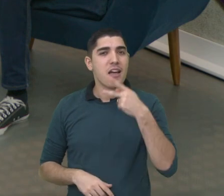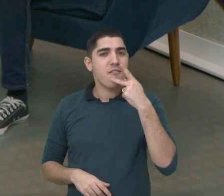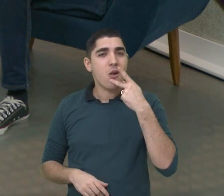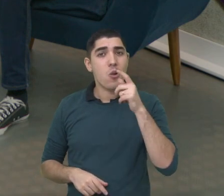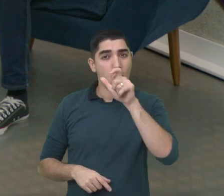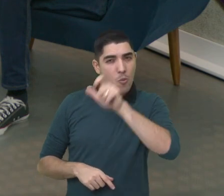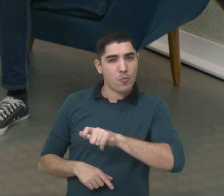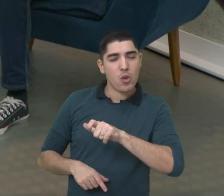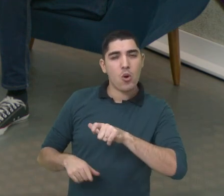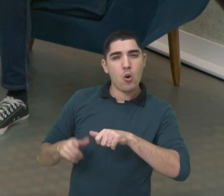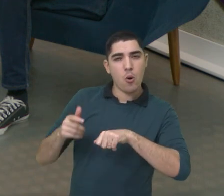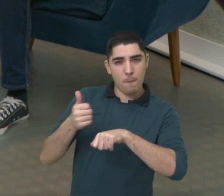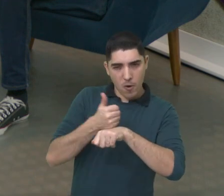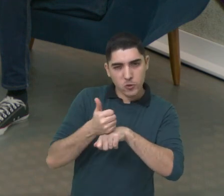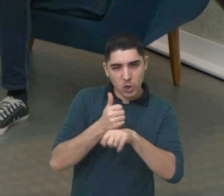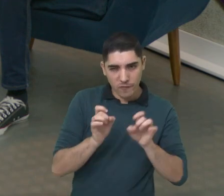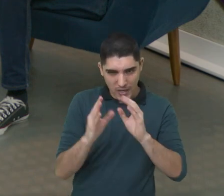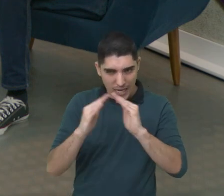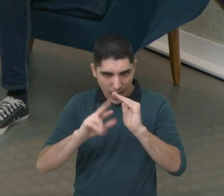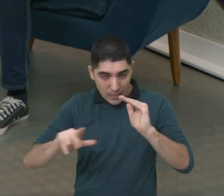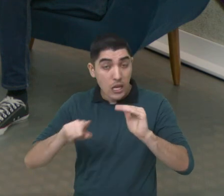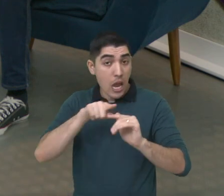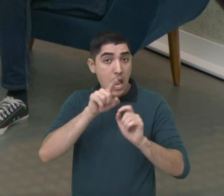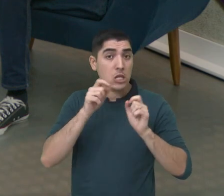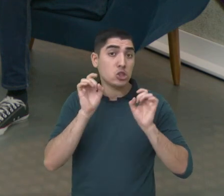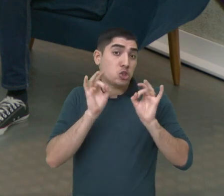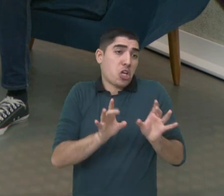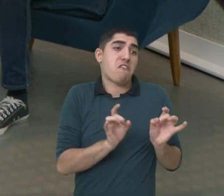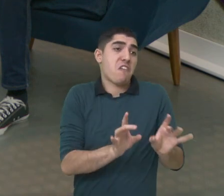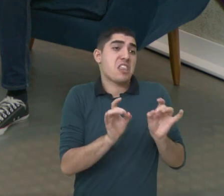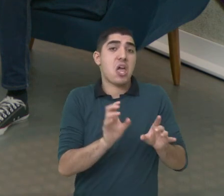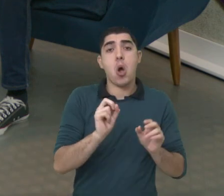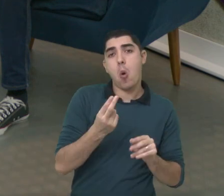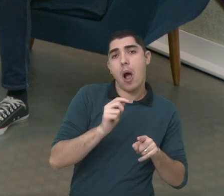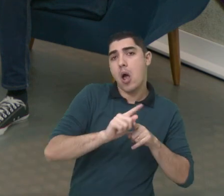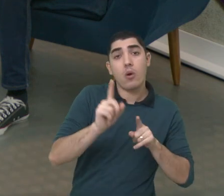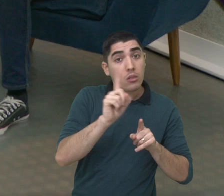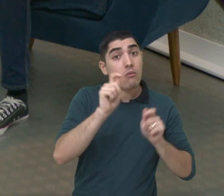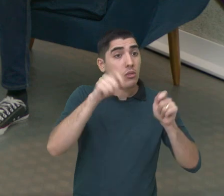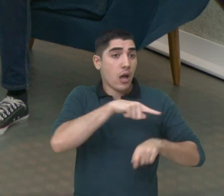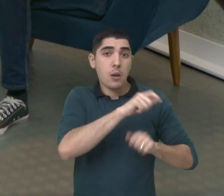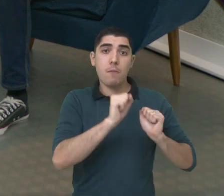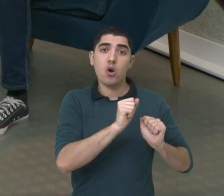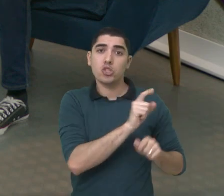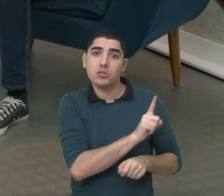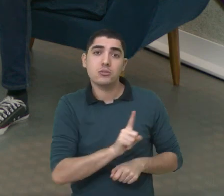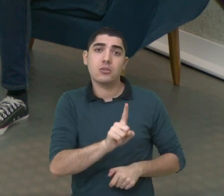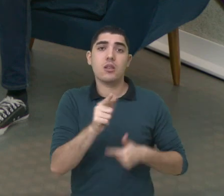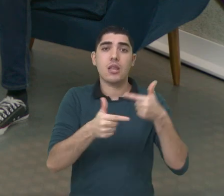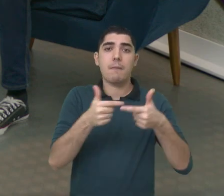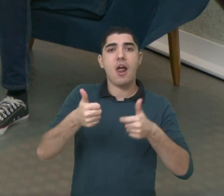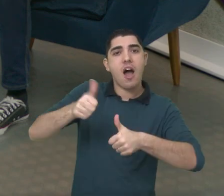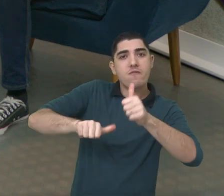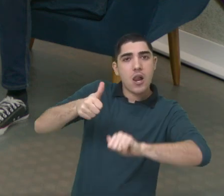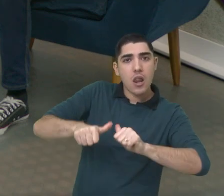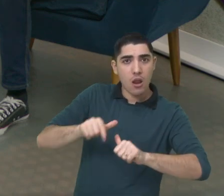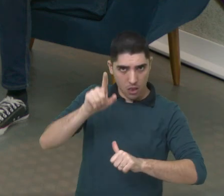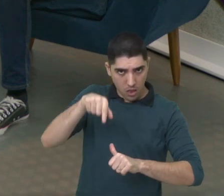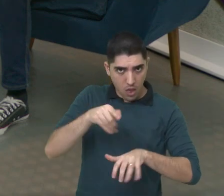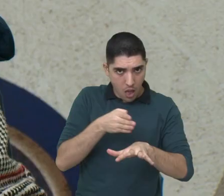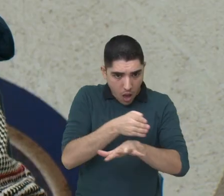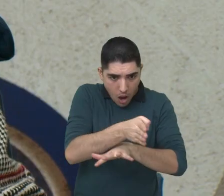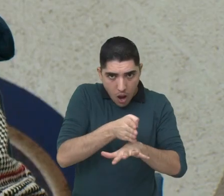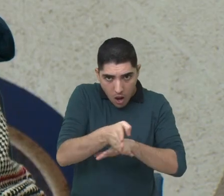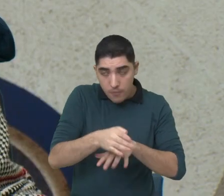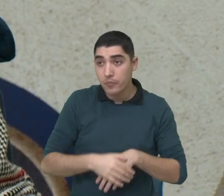ele pode ser um avaliador, ele não precisa necessariamente só vender ou alugar, ele pode ser um avaliador, é uma ramificação.